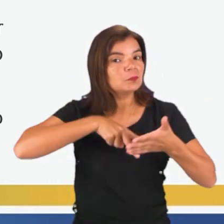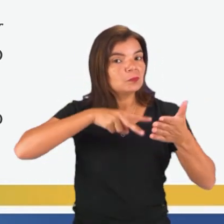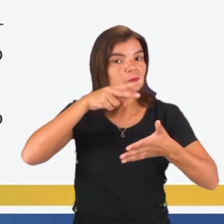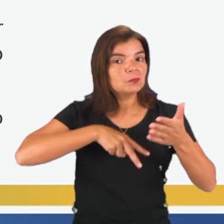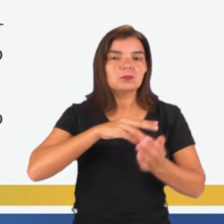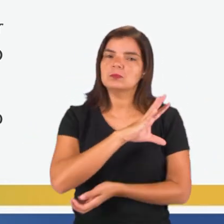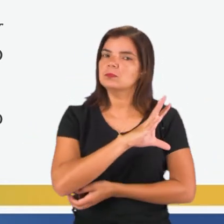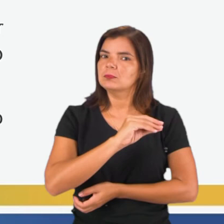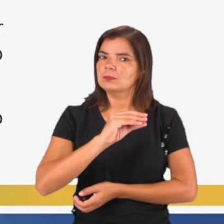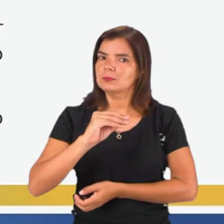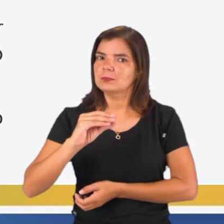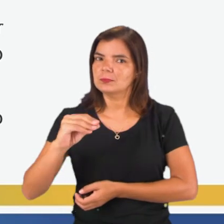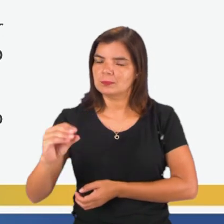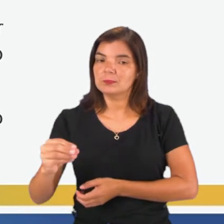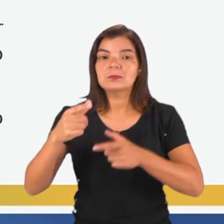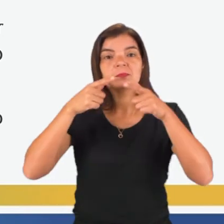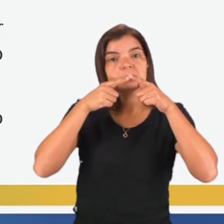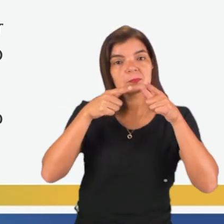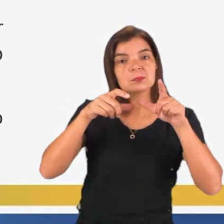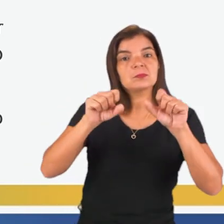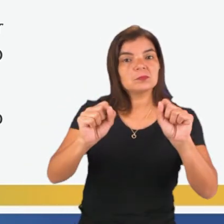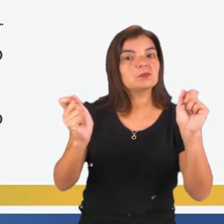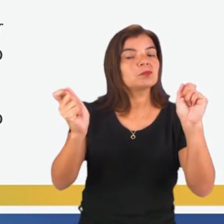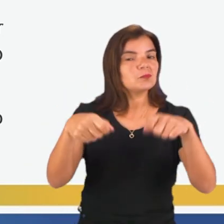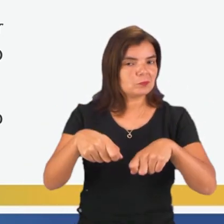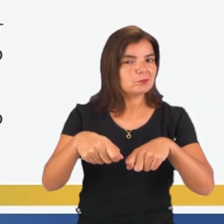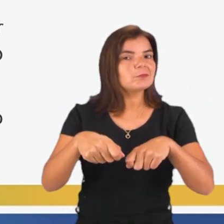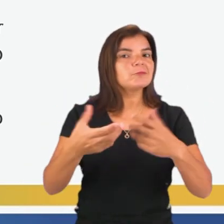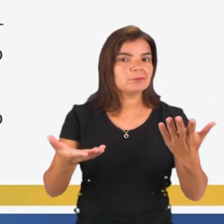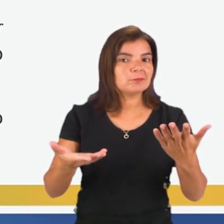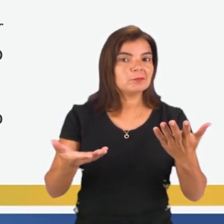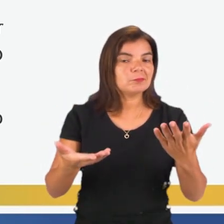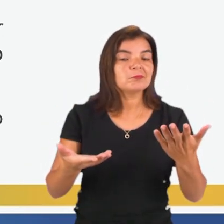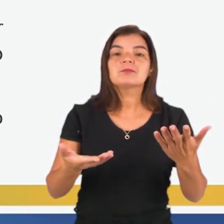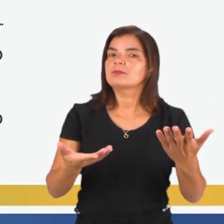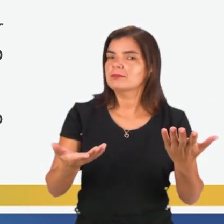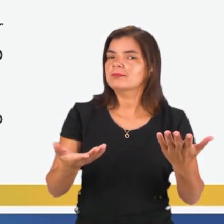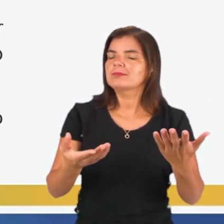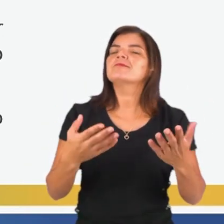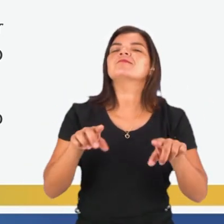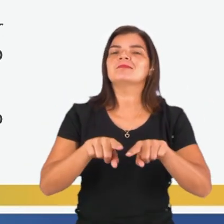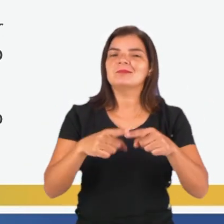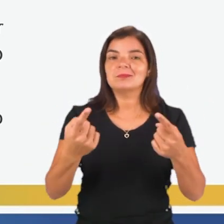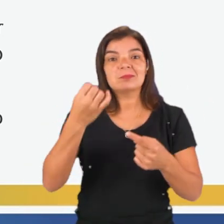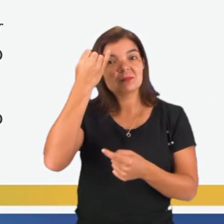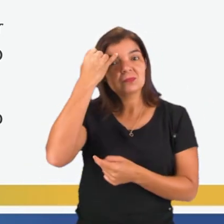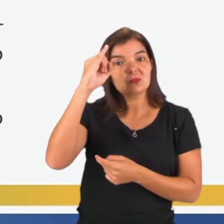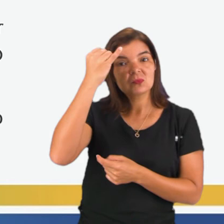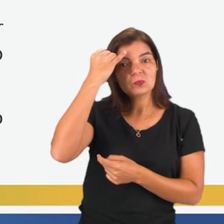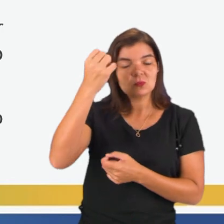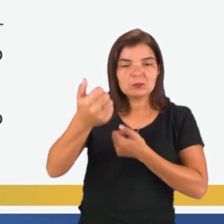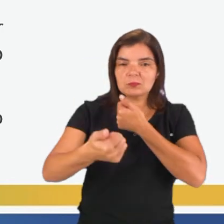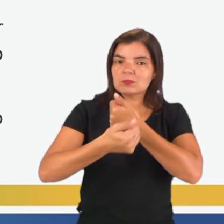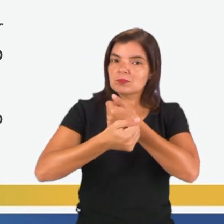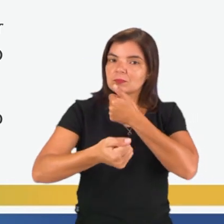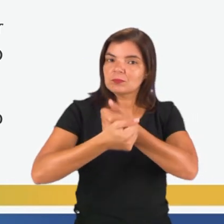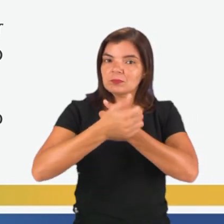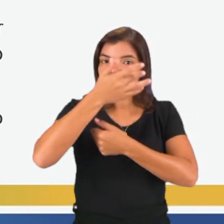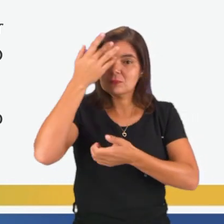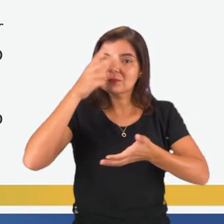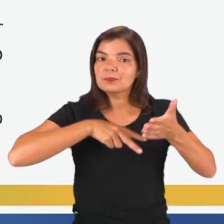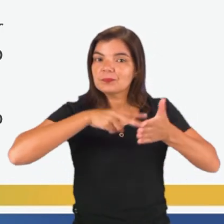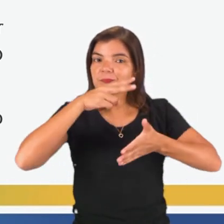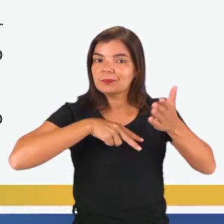por adolescentes, a linguagem pode ser mais descompromissada, criando uma aproximação com